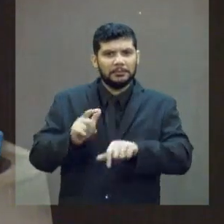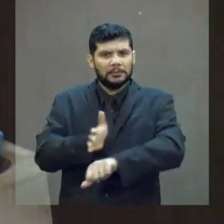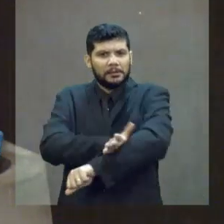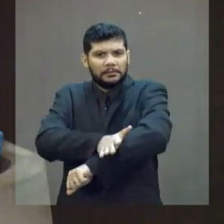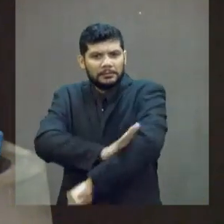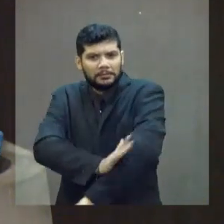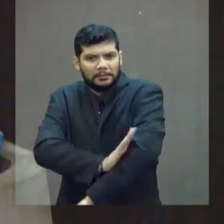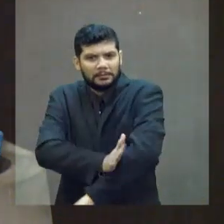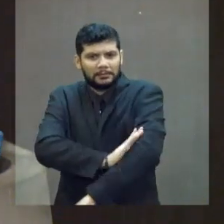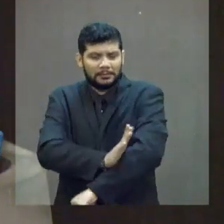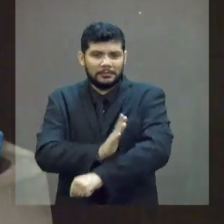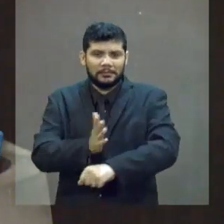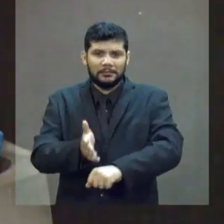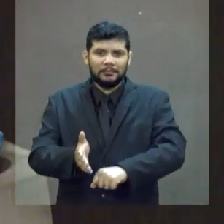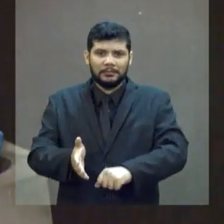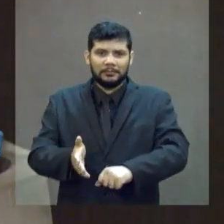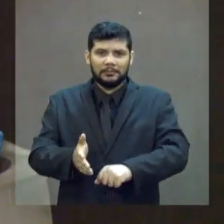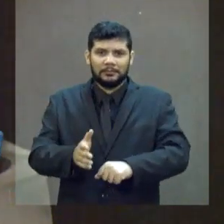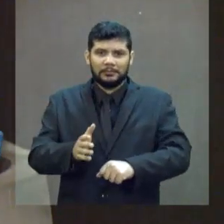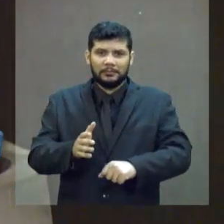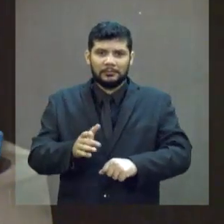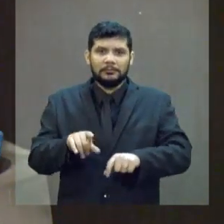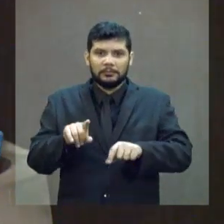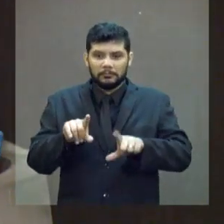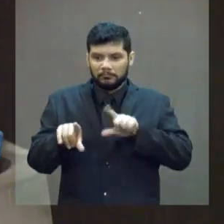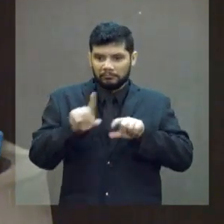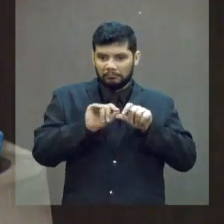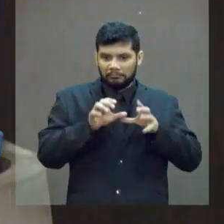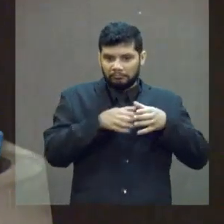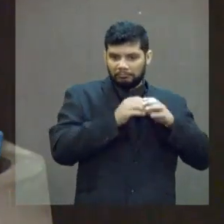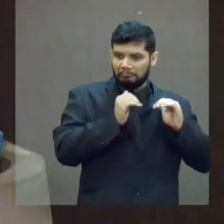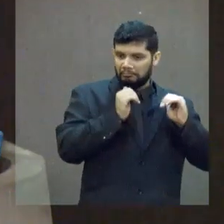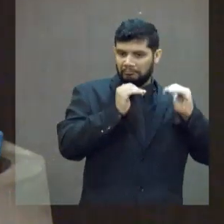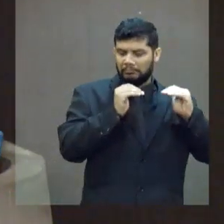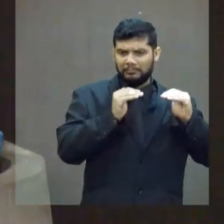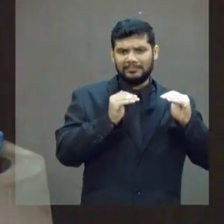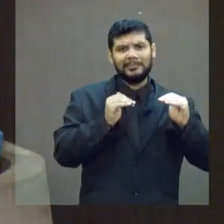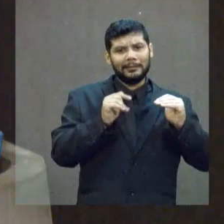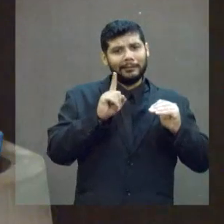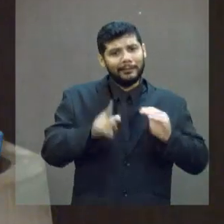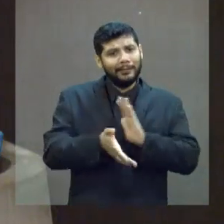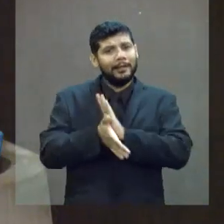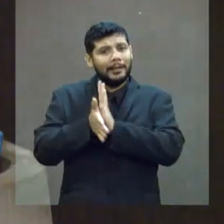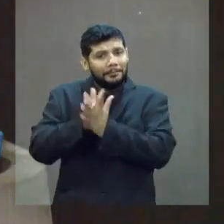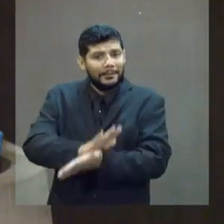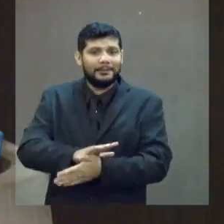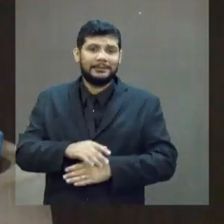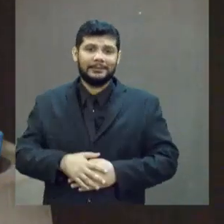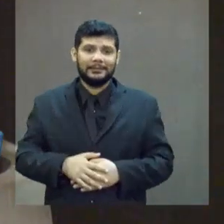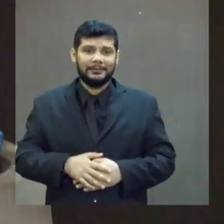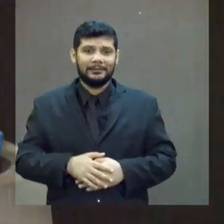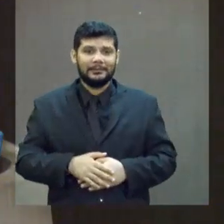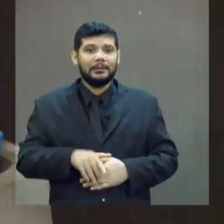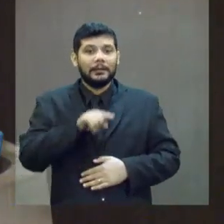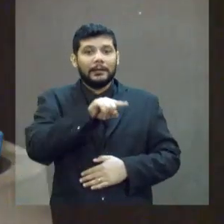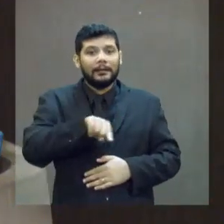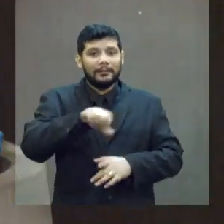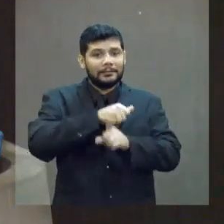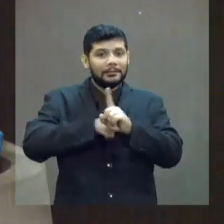racista, elitista, ela também é capacitista. Porque é uma sociedade que desassocia as